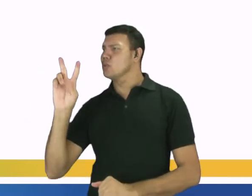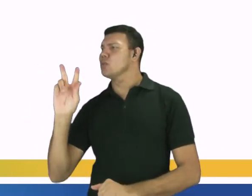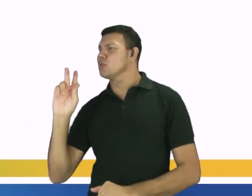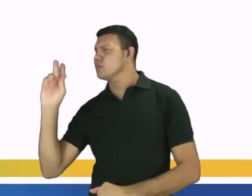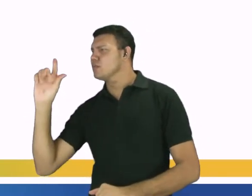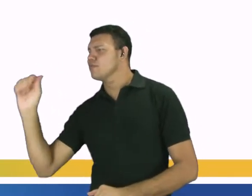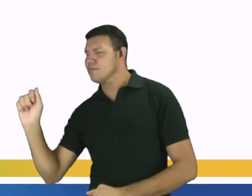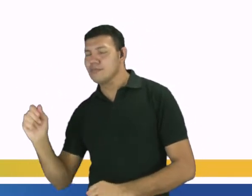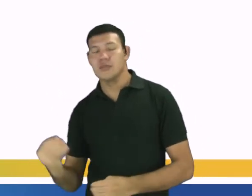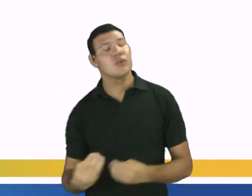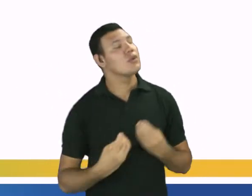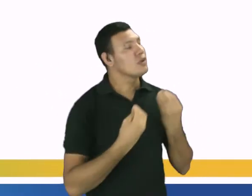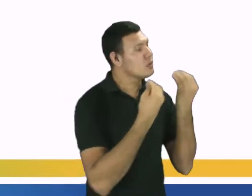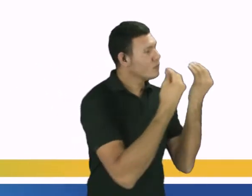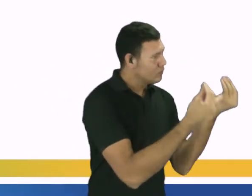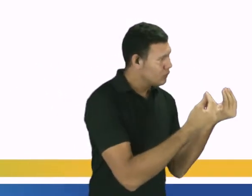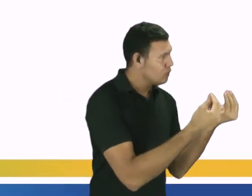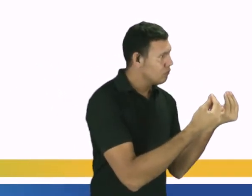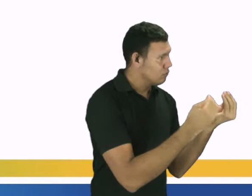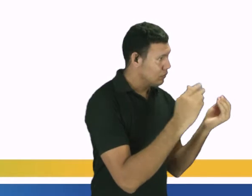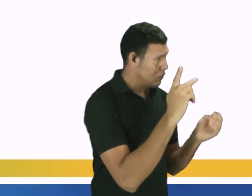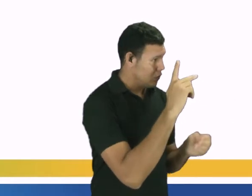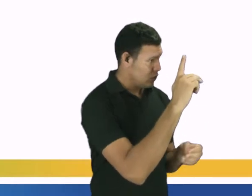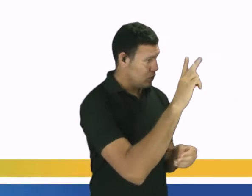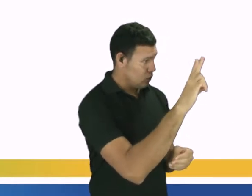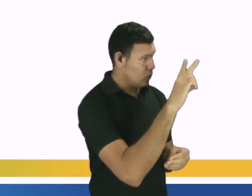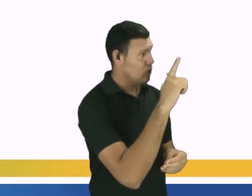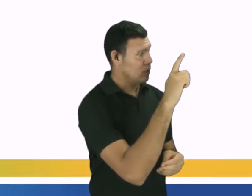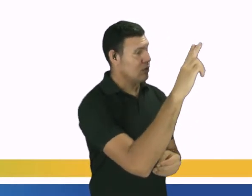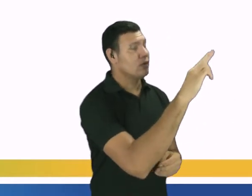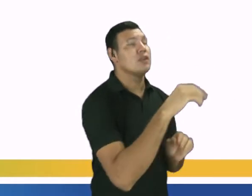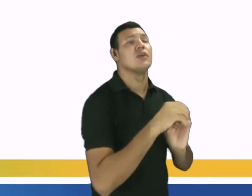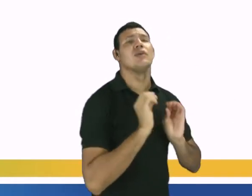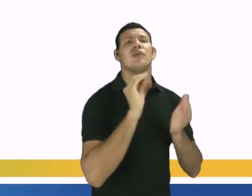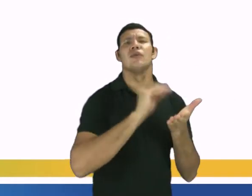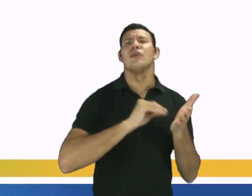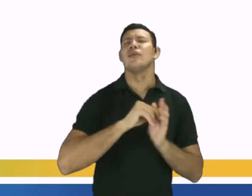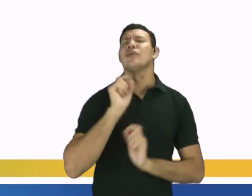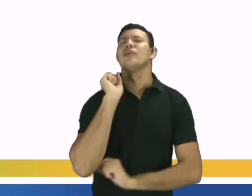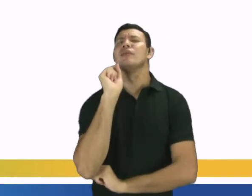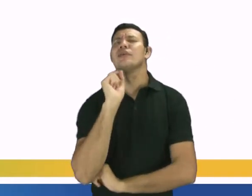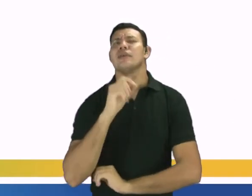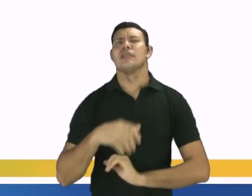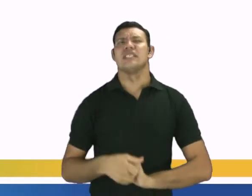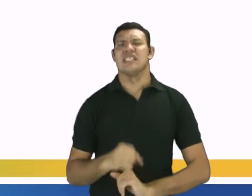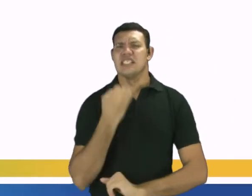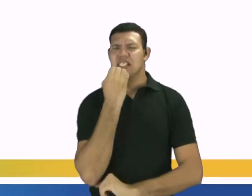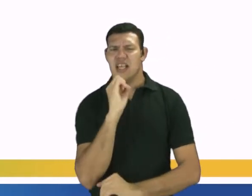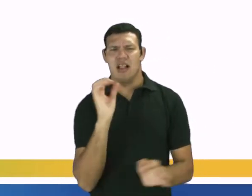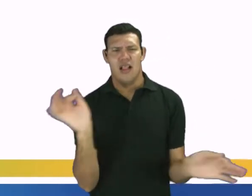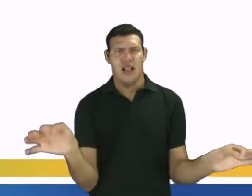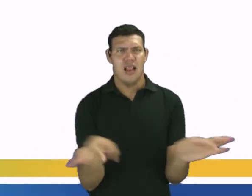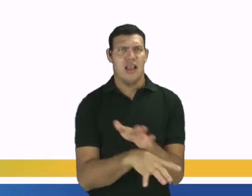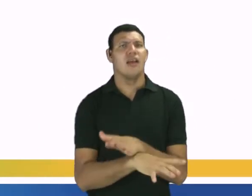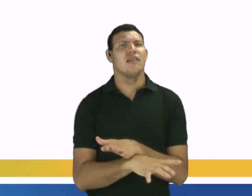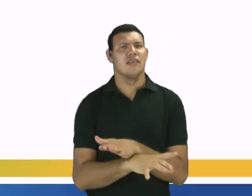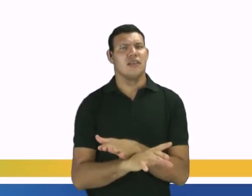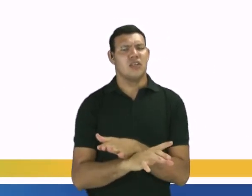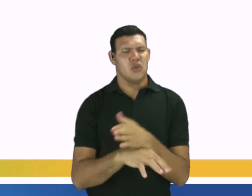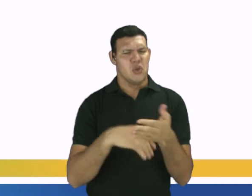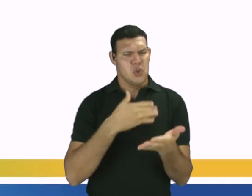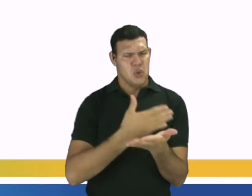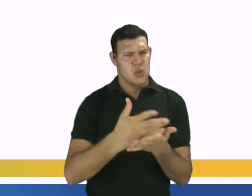estão. Algo mais? Notaram o que está faltando aí? Primeiramente, se nós encerramos uma frase e iniciamos a próxima